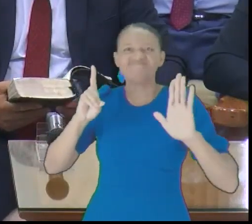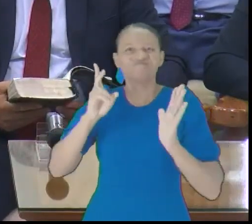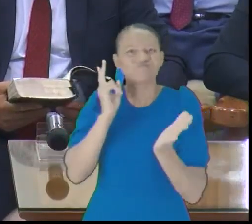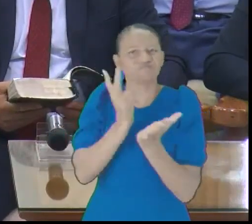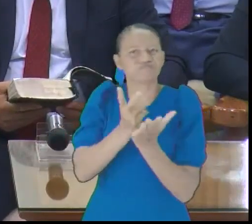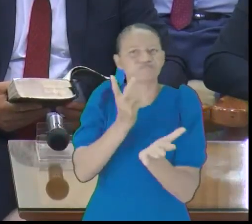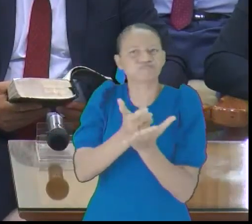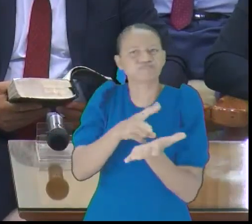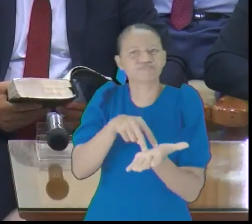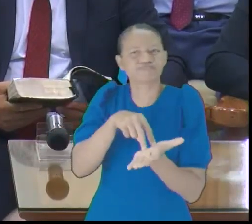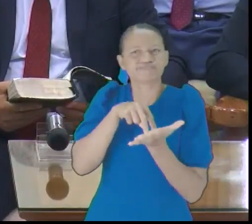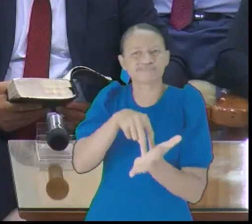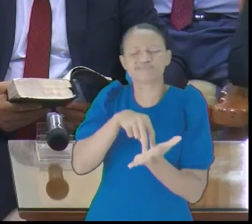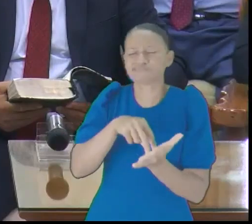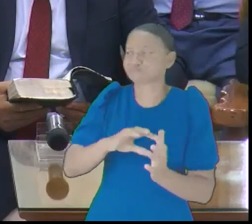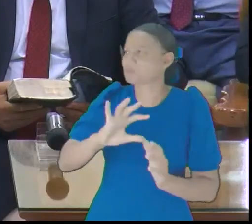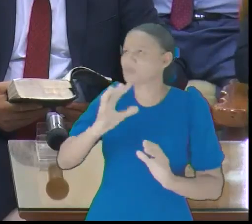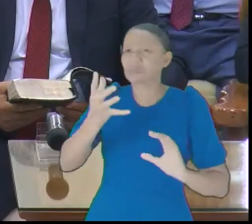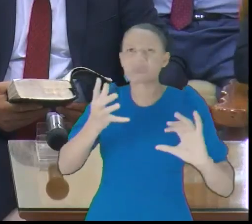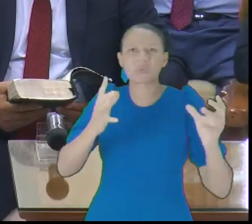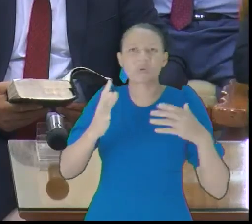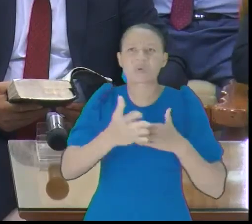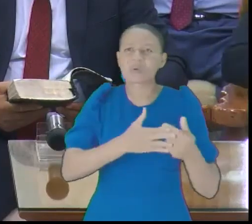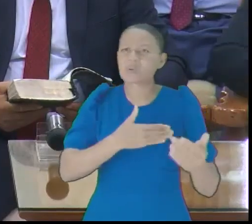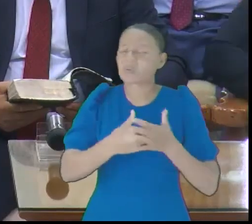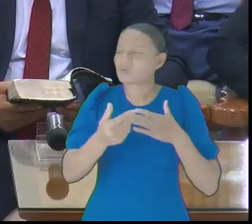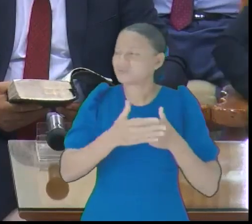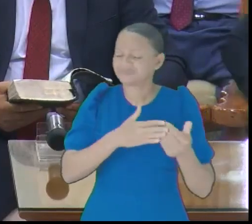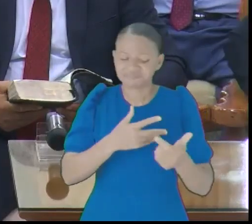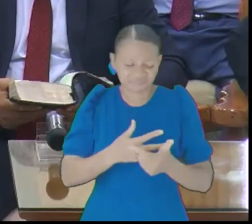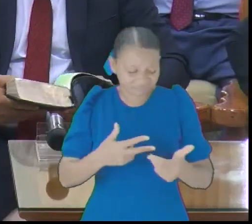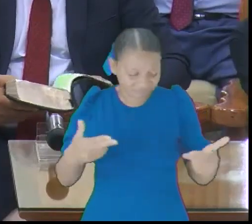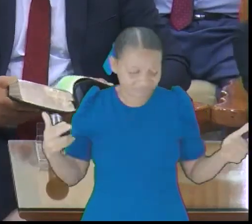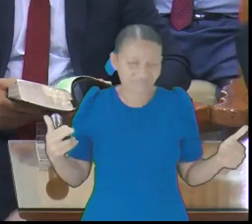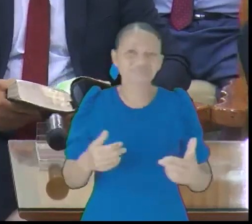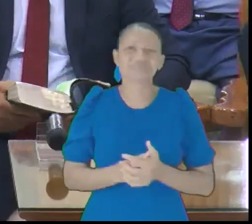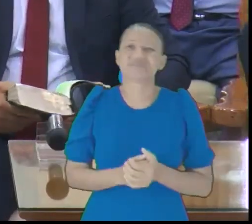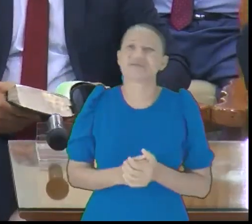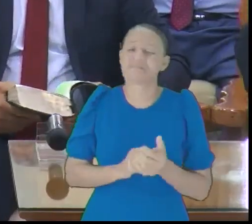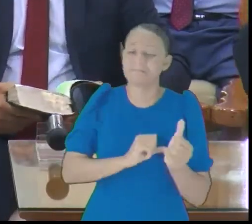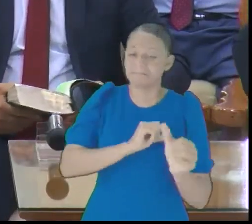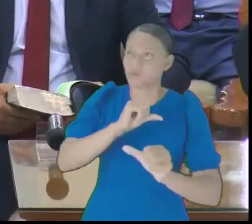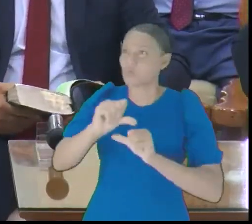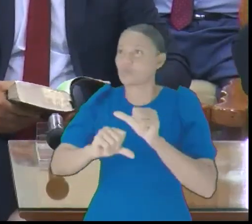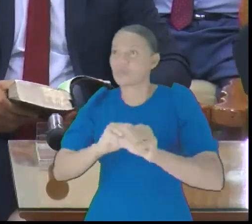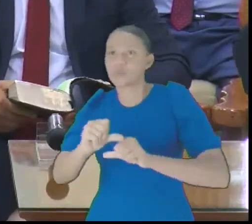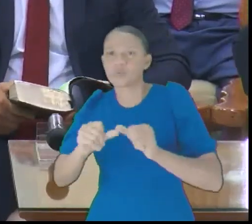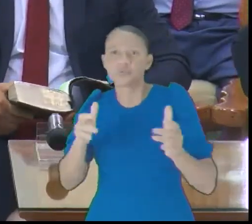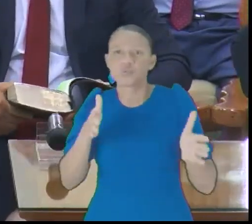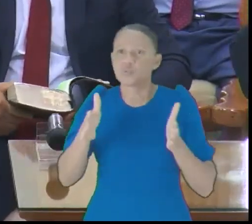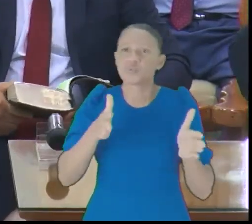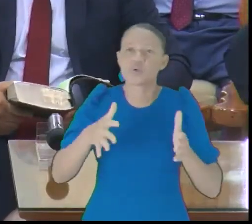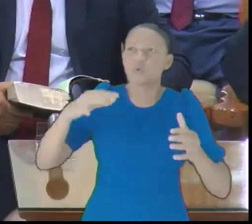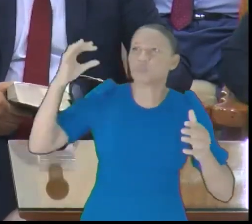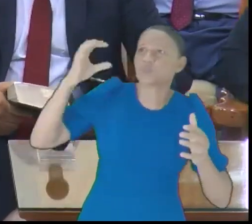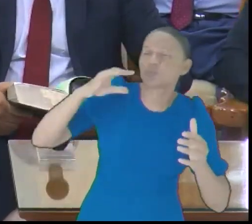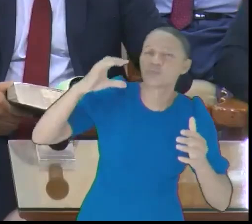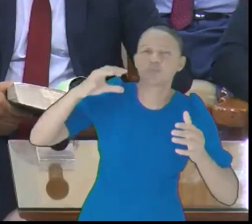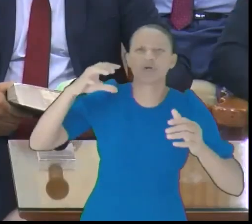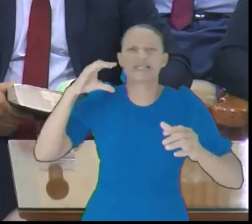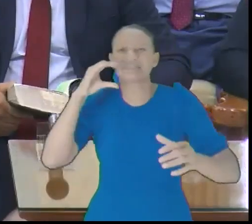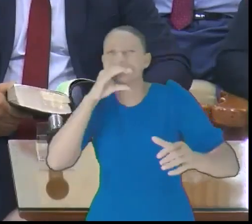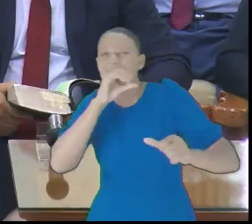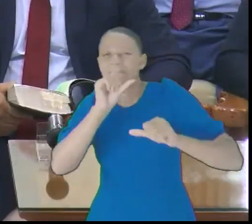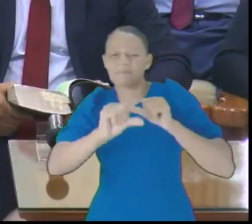pé. Aconteça o que acontecer, muda os tempos, muda as estações, muda